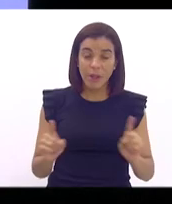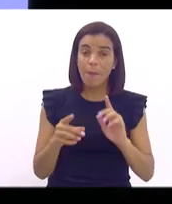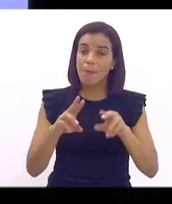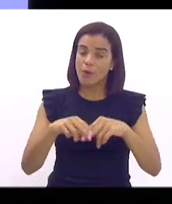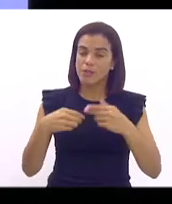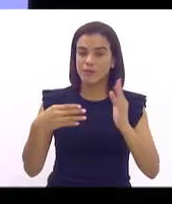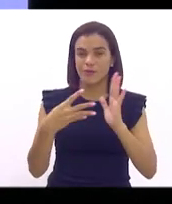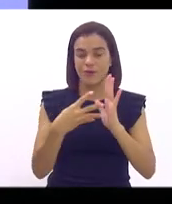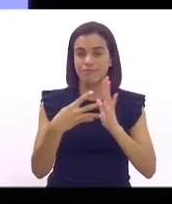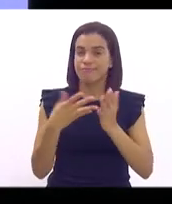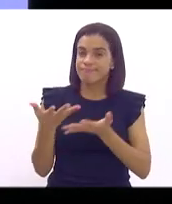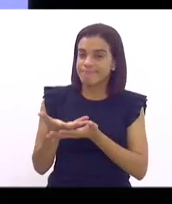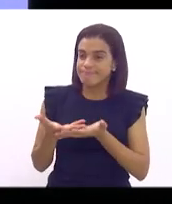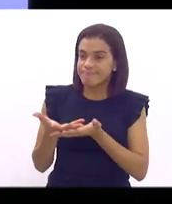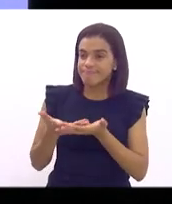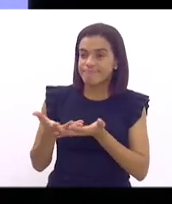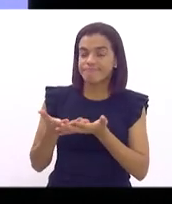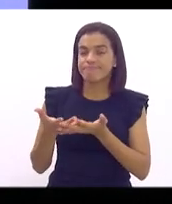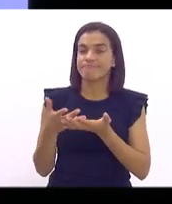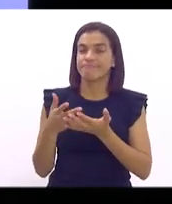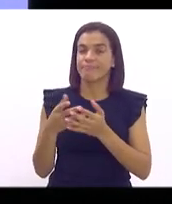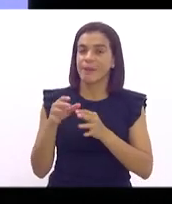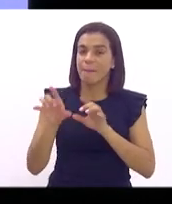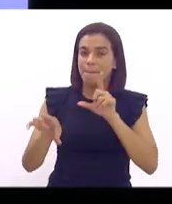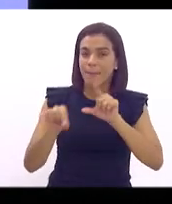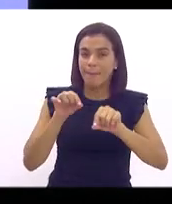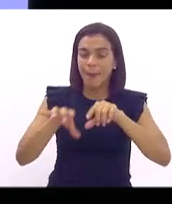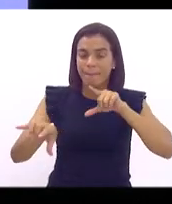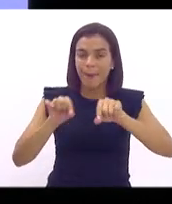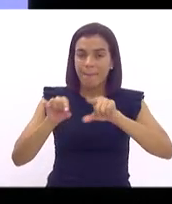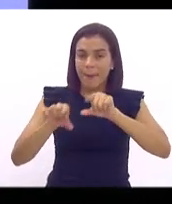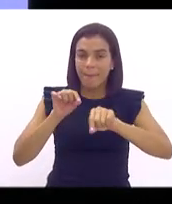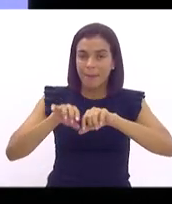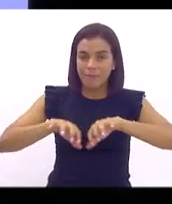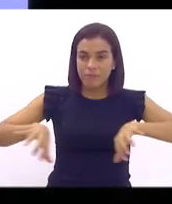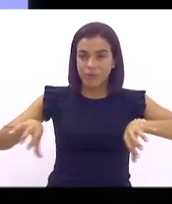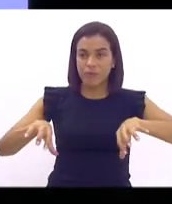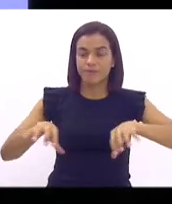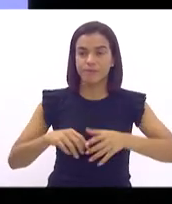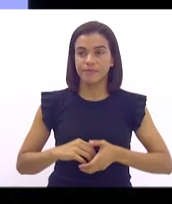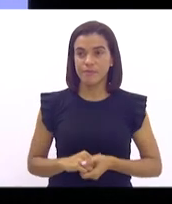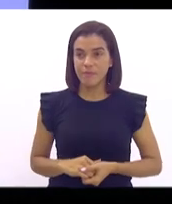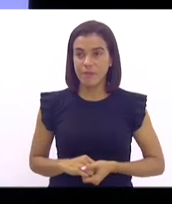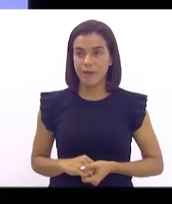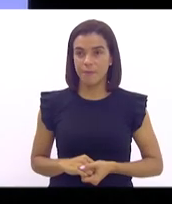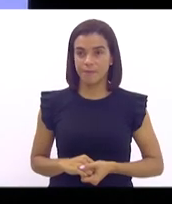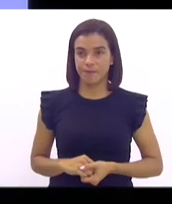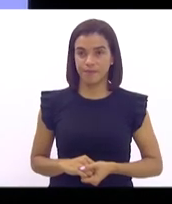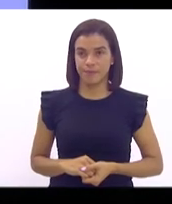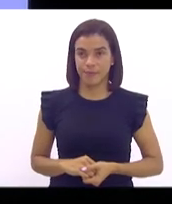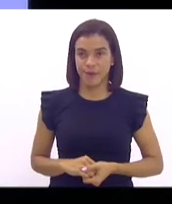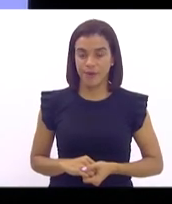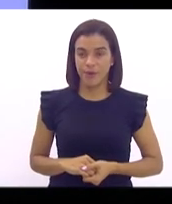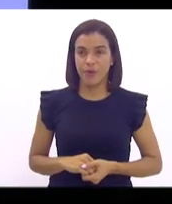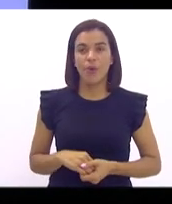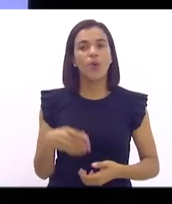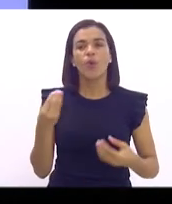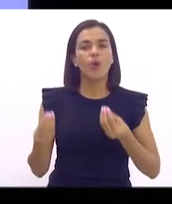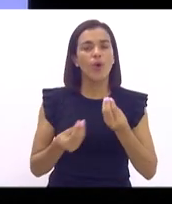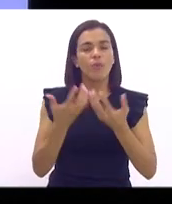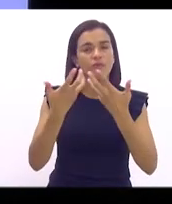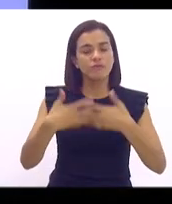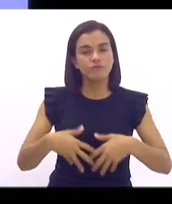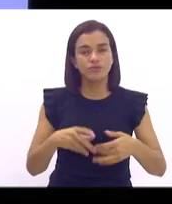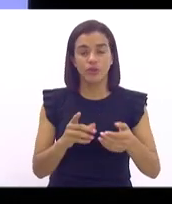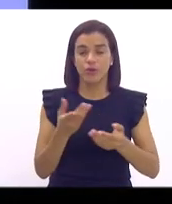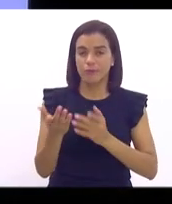esse filtro, né, e receber essa vítima que chega ao NAF. Pode passar, por gentileza. E como que funciona